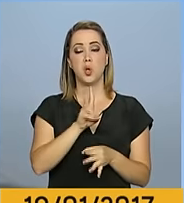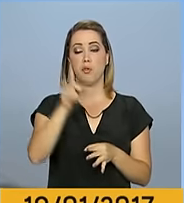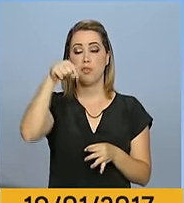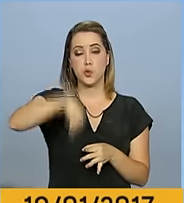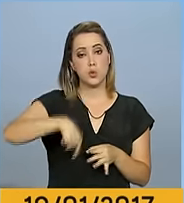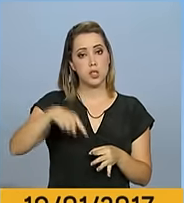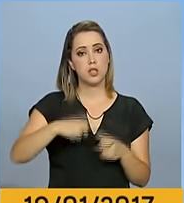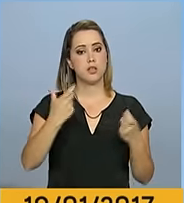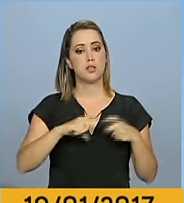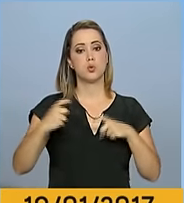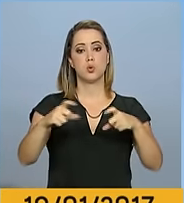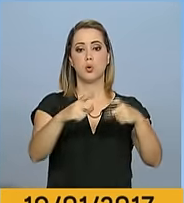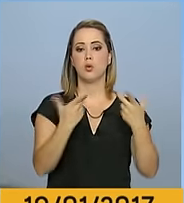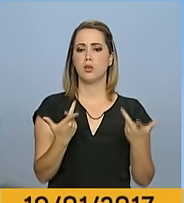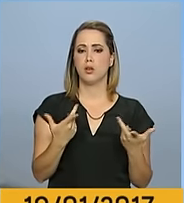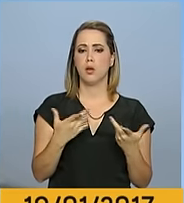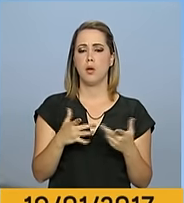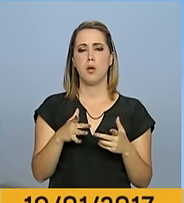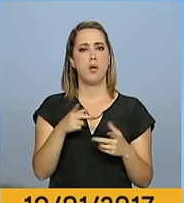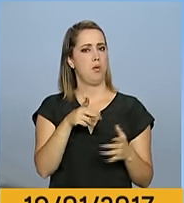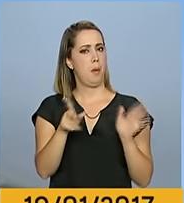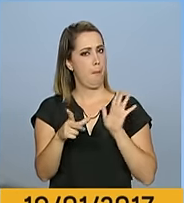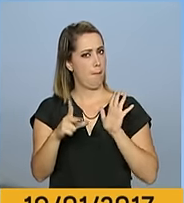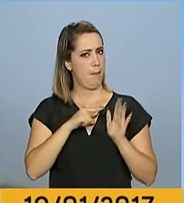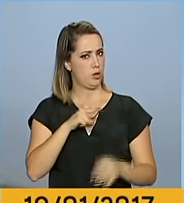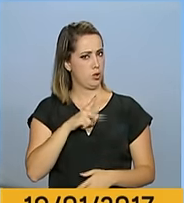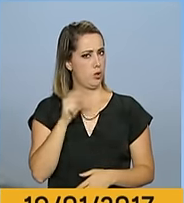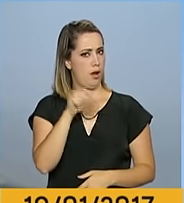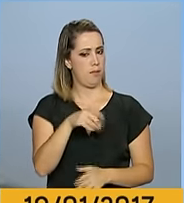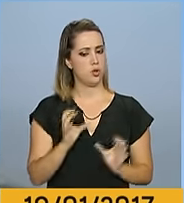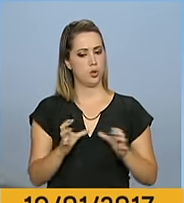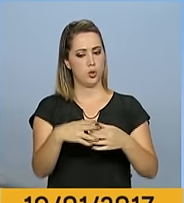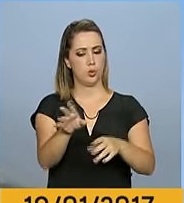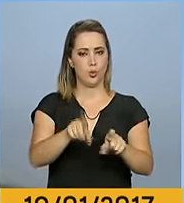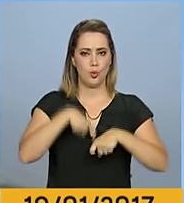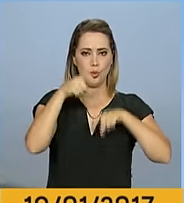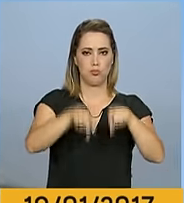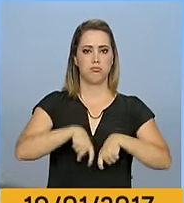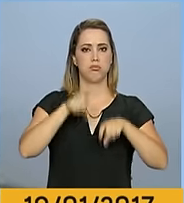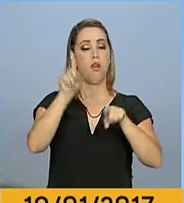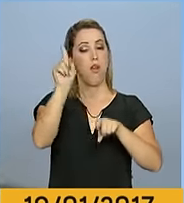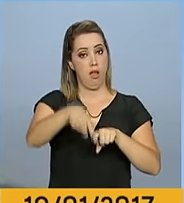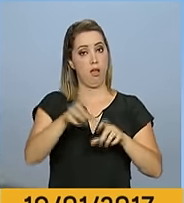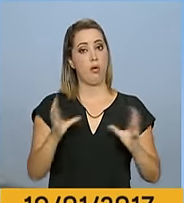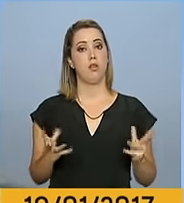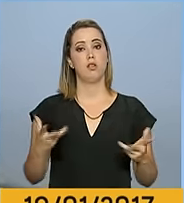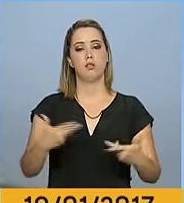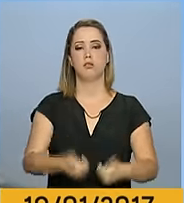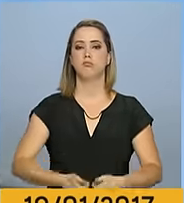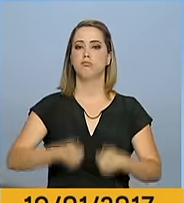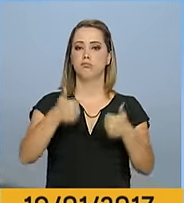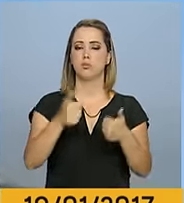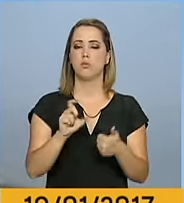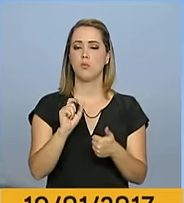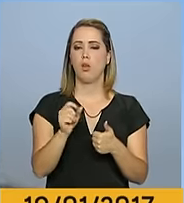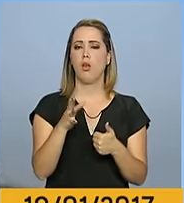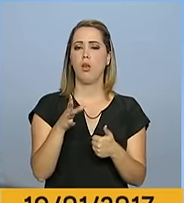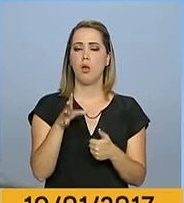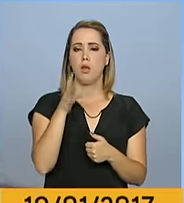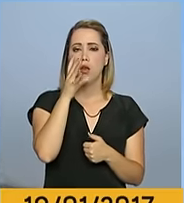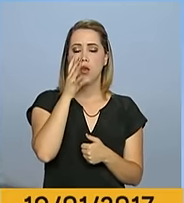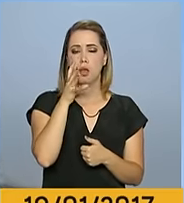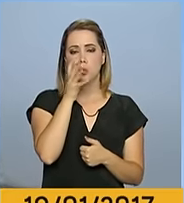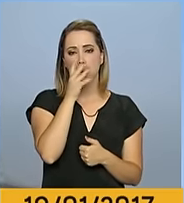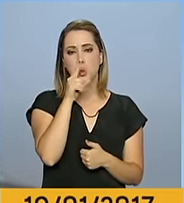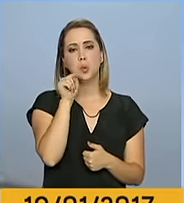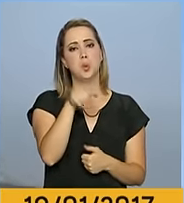região, e particularmente no setor da agricultura, é eficiência. E aqui tem uma coisa curiosa, sabe que me deram um dado ontem,